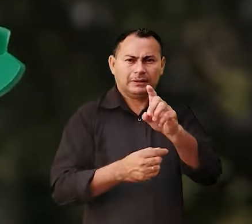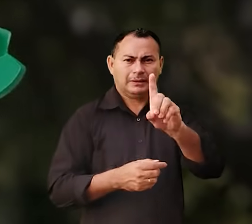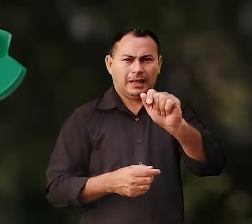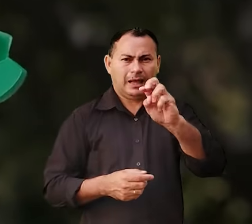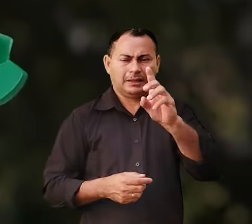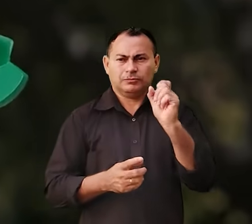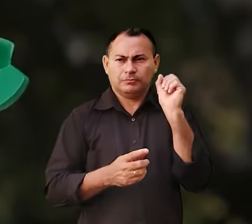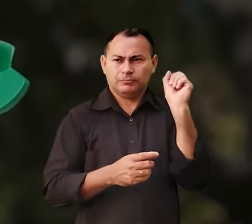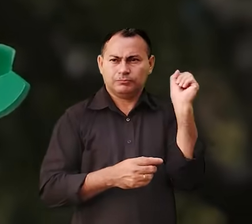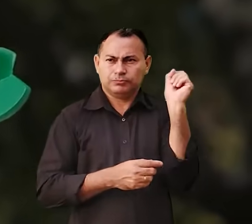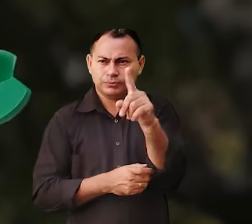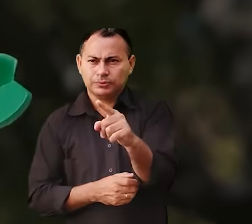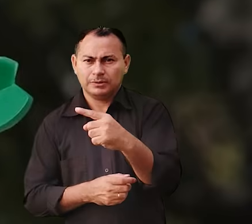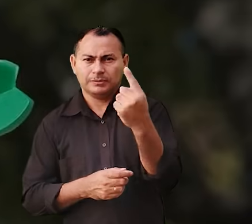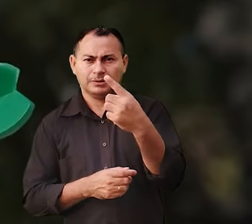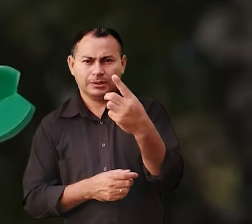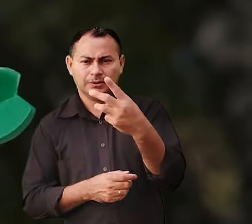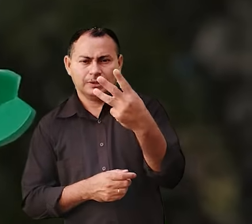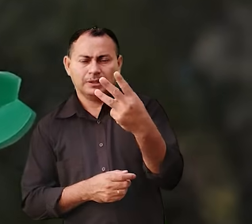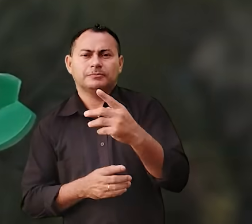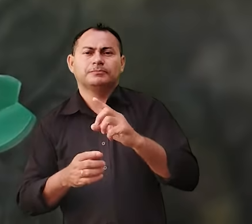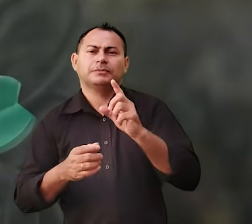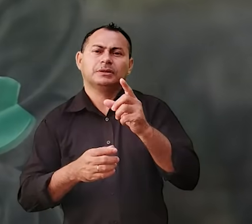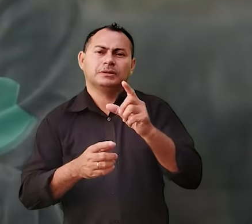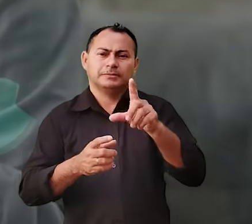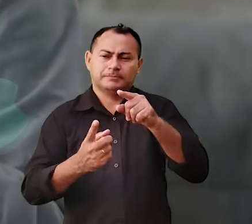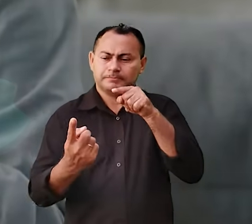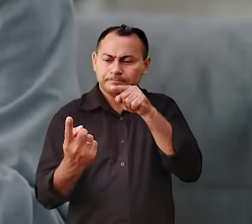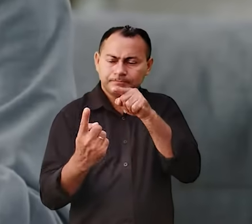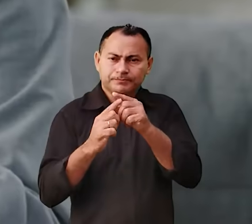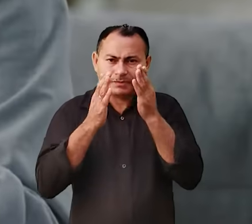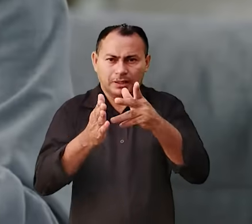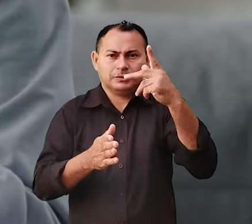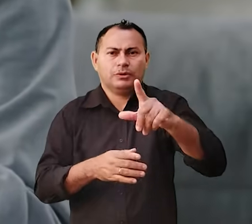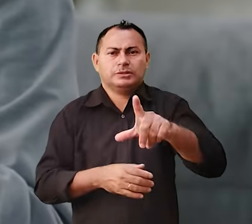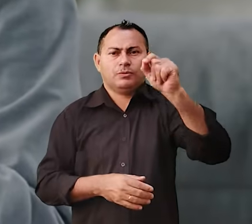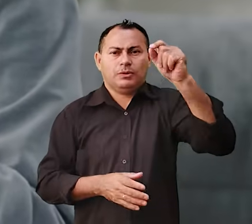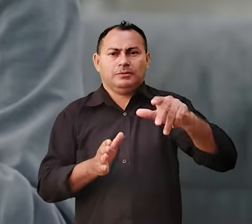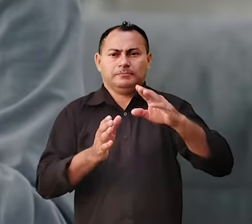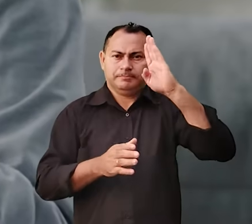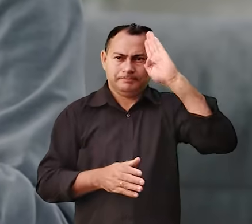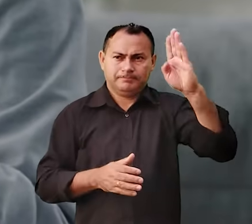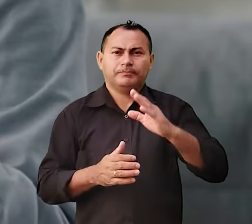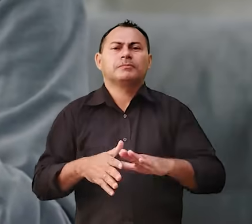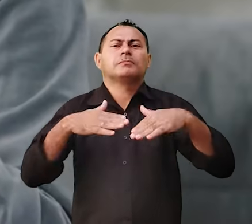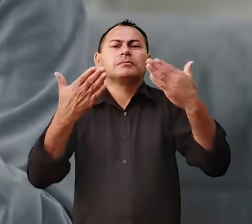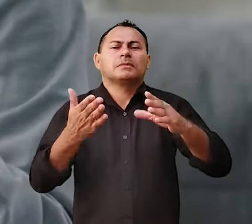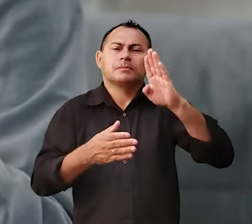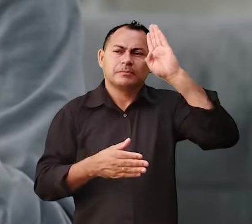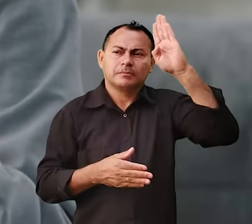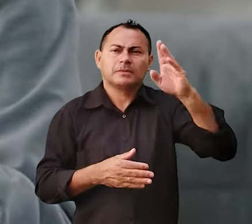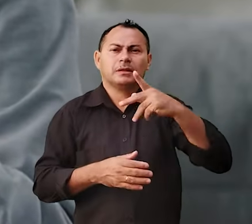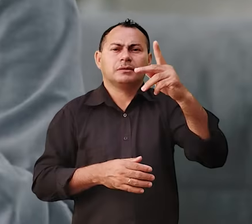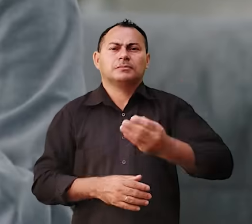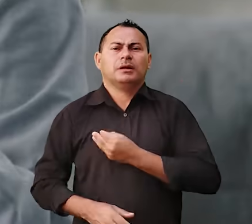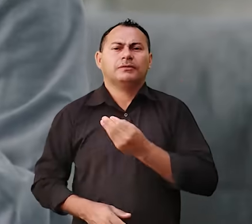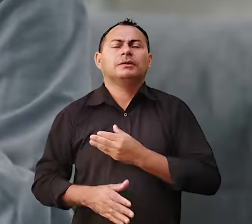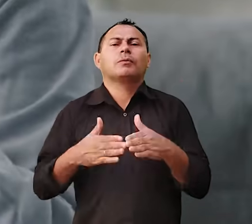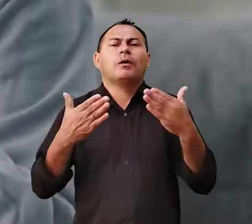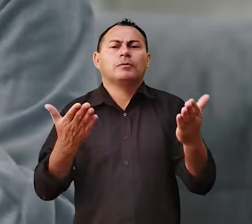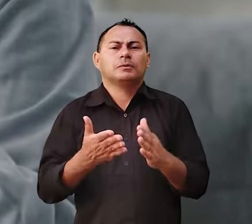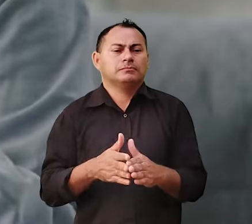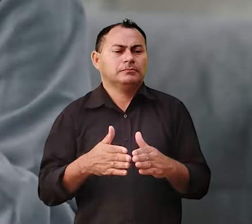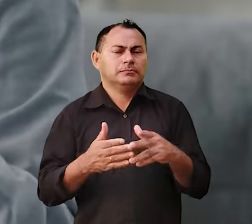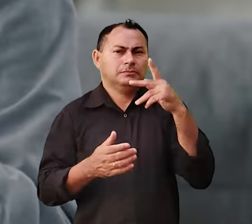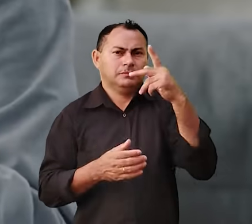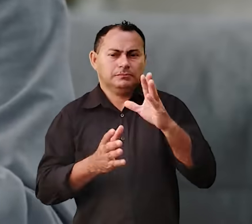no primeiro círculo, no segundo, no terceiro. É assim que você deveria enxergar suas prioridades. Quais são as prioridades da sua